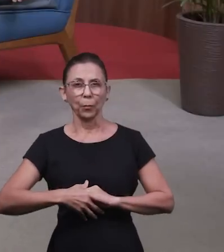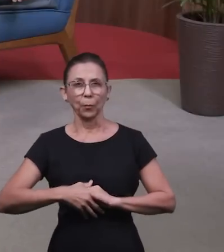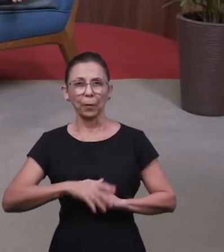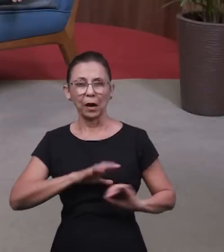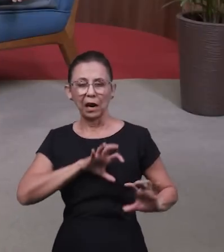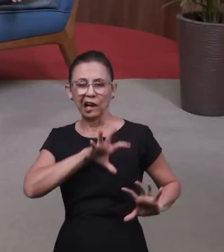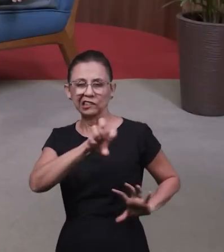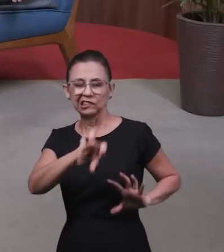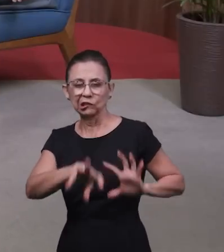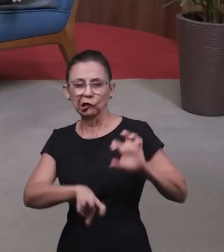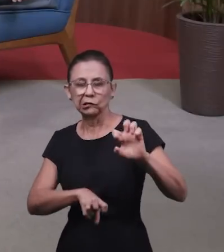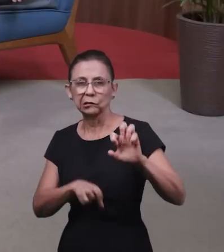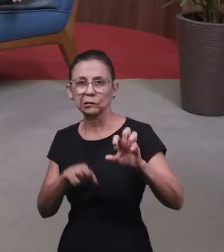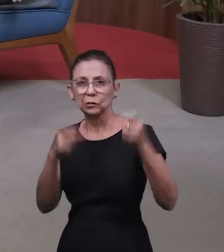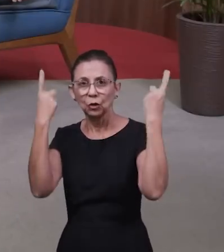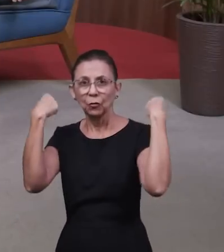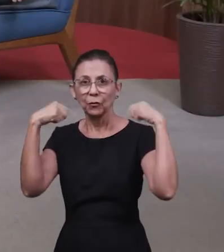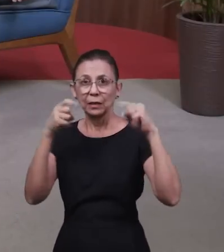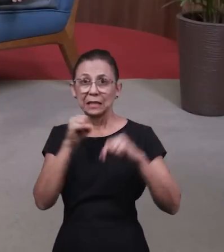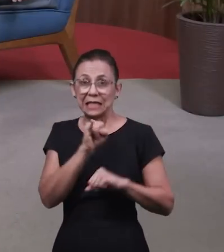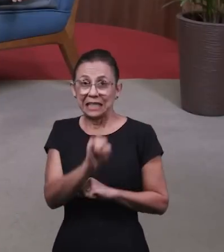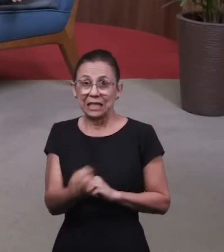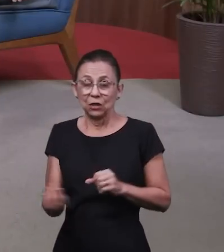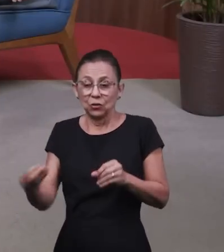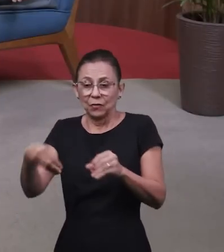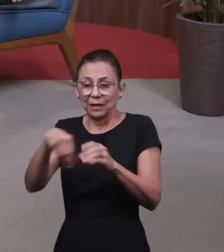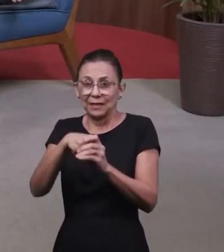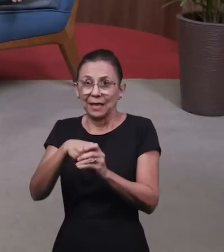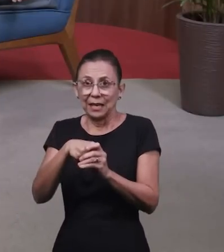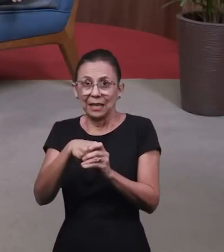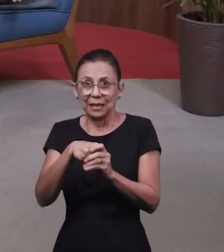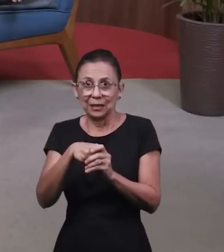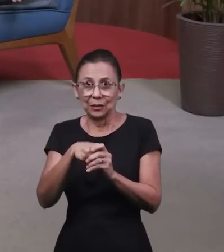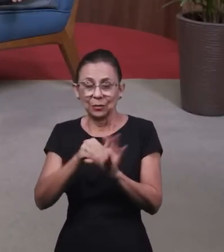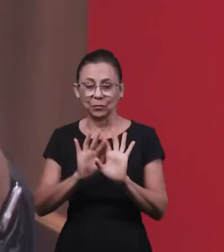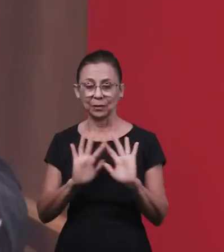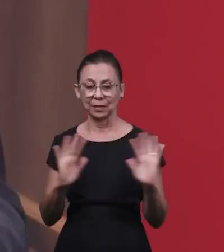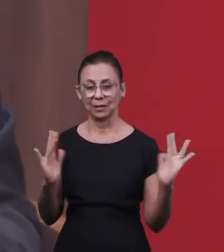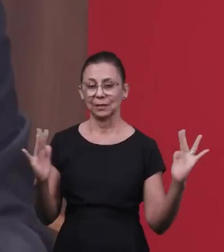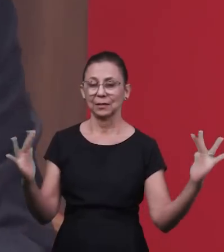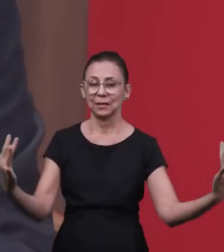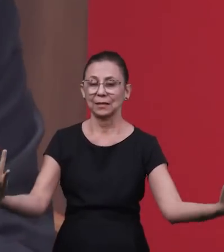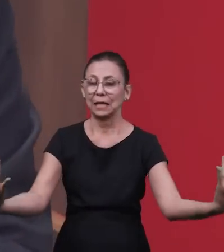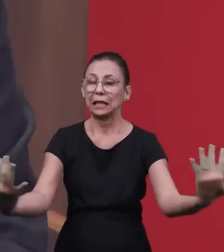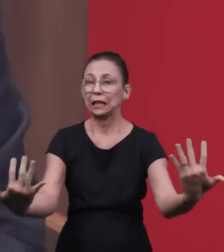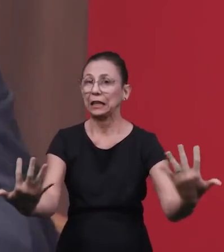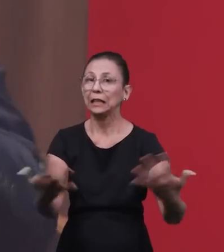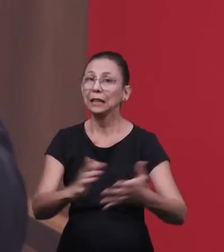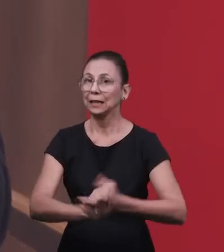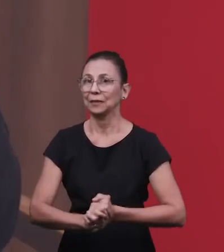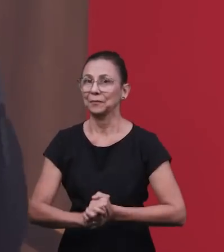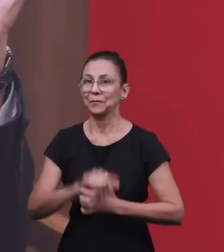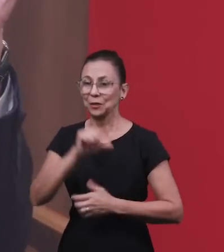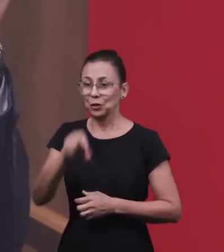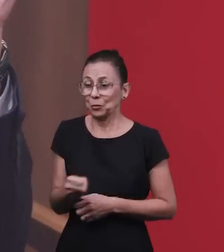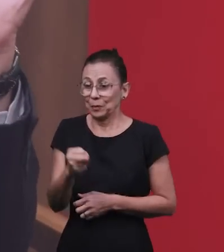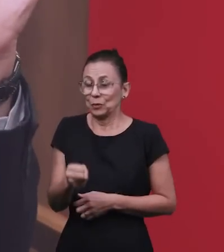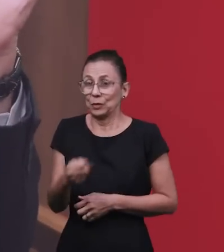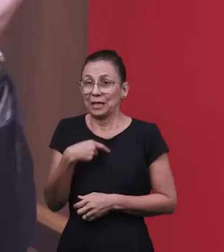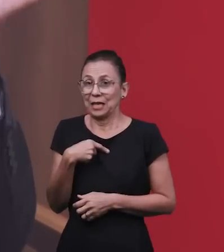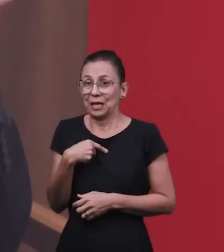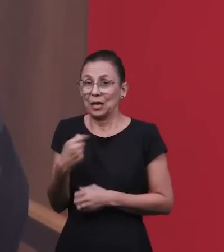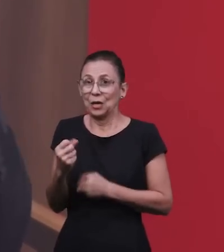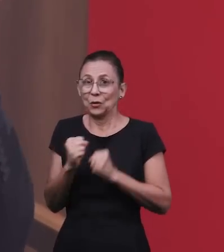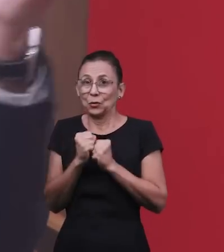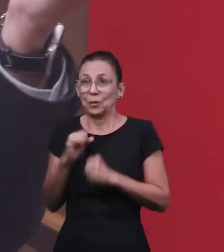tirarem as ovelhas. Ela sabia o seguinte: se eu estiver nesse cercado, no abrigo, com a presença do pastor, eu estou protegida.